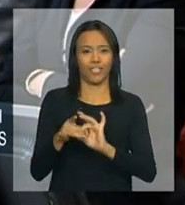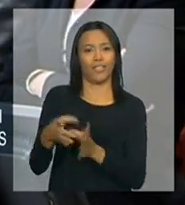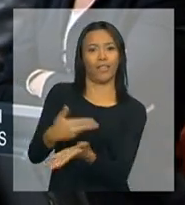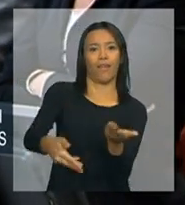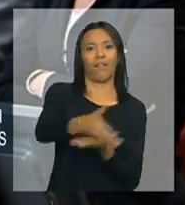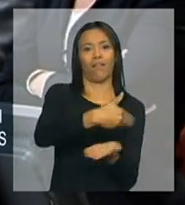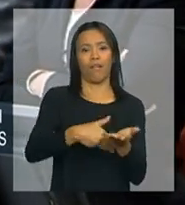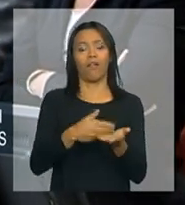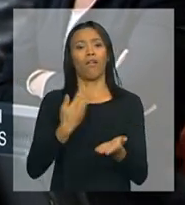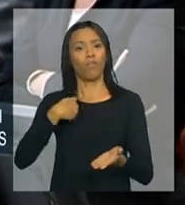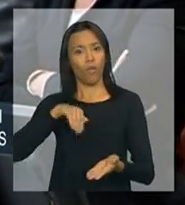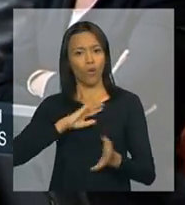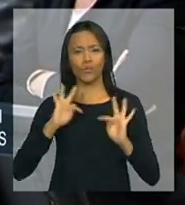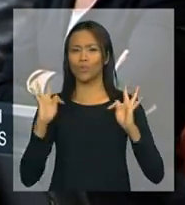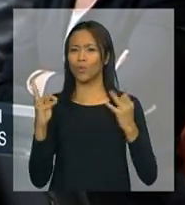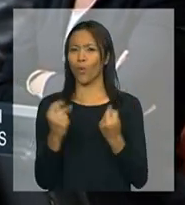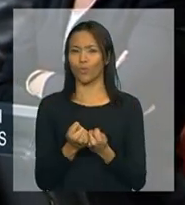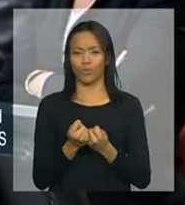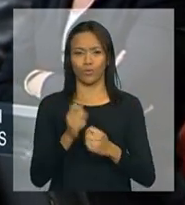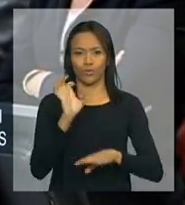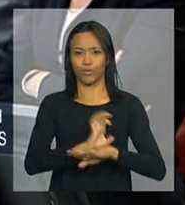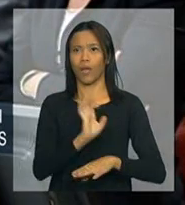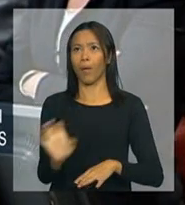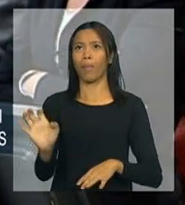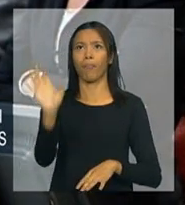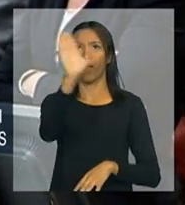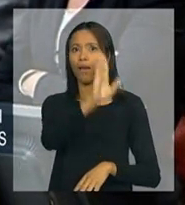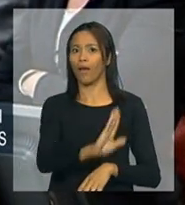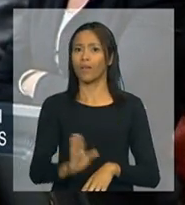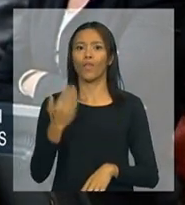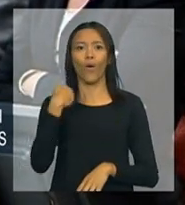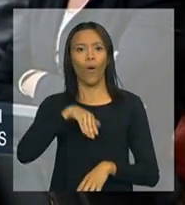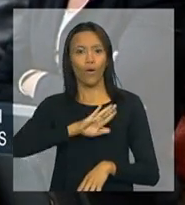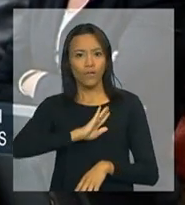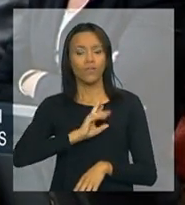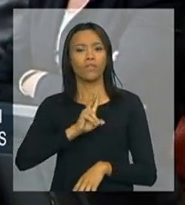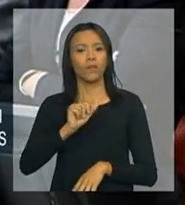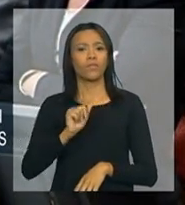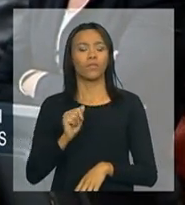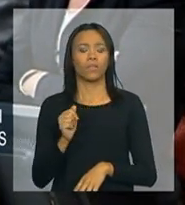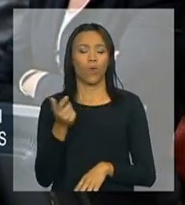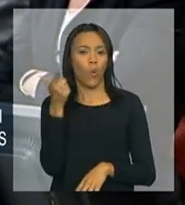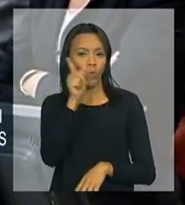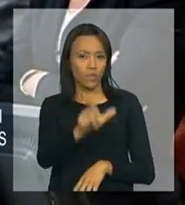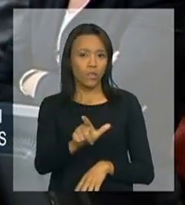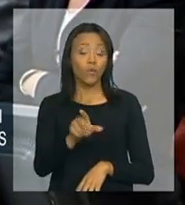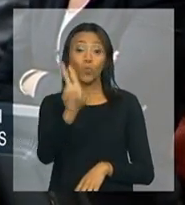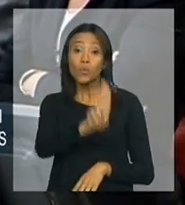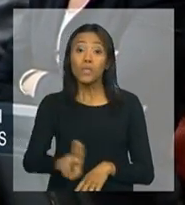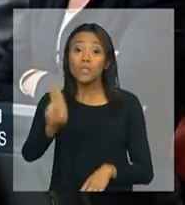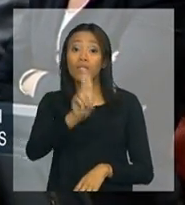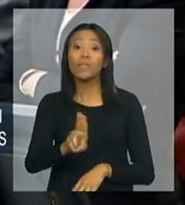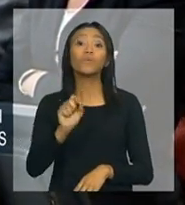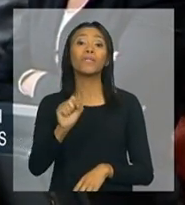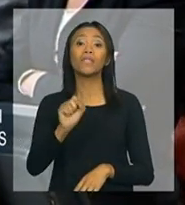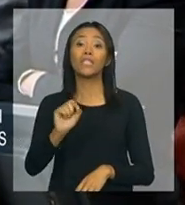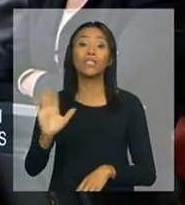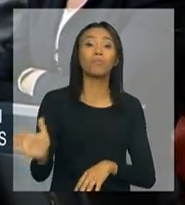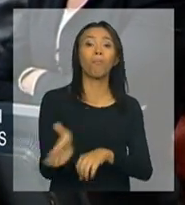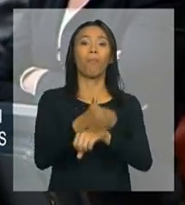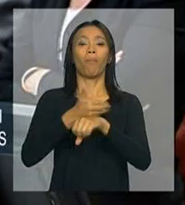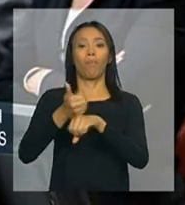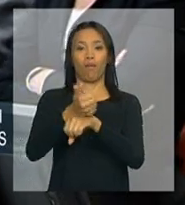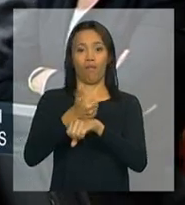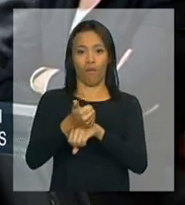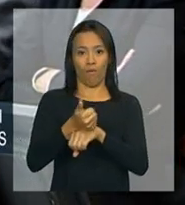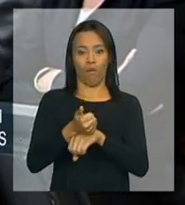iremos todos, nacionalmente, dar um grande passo utilizando o que há de mais moderno na